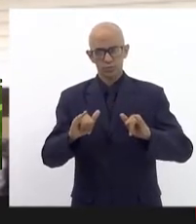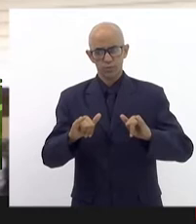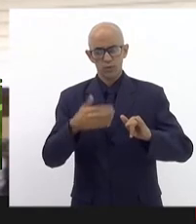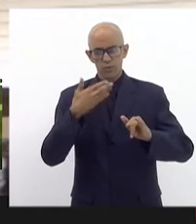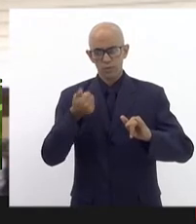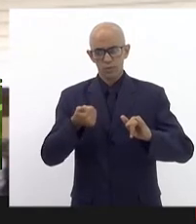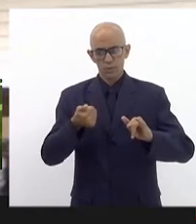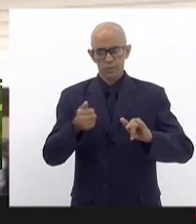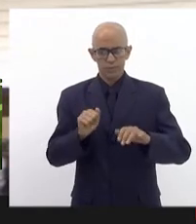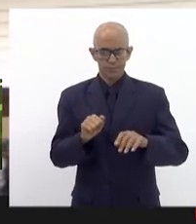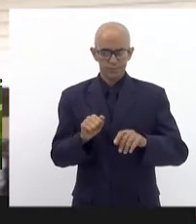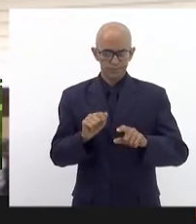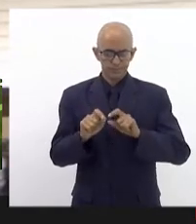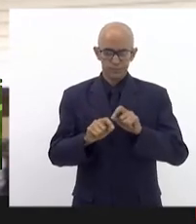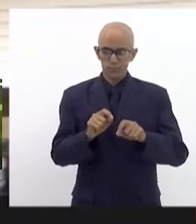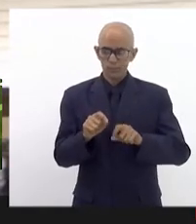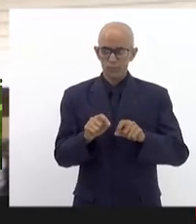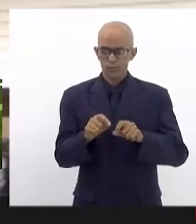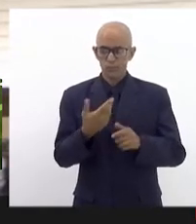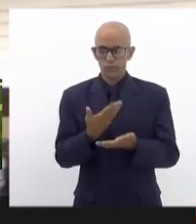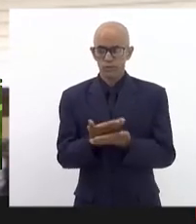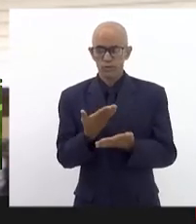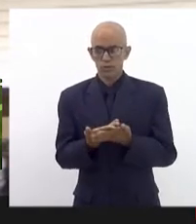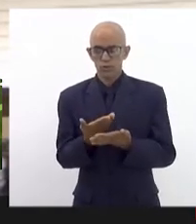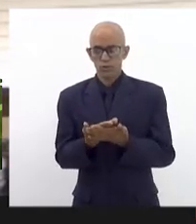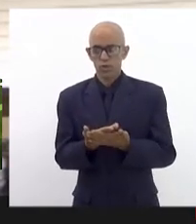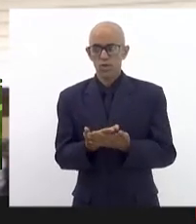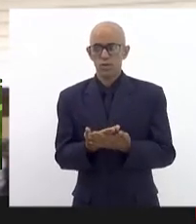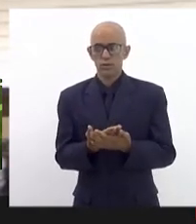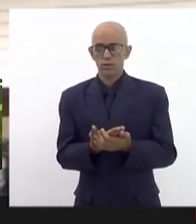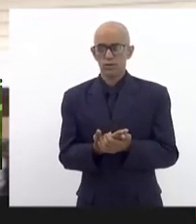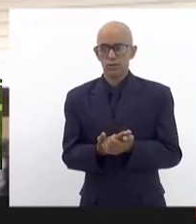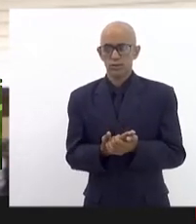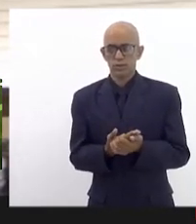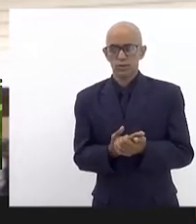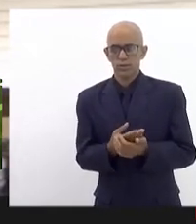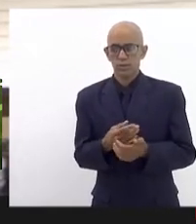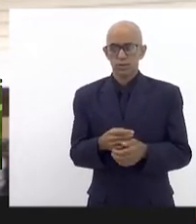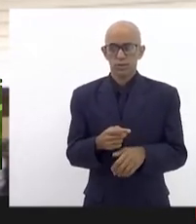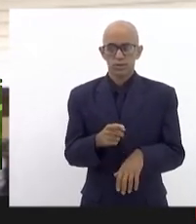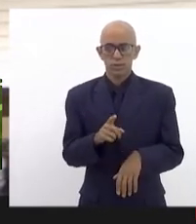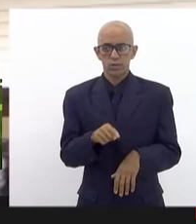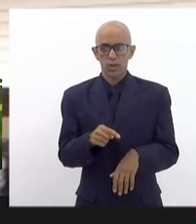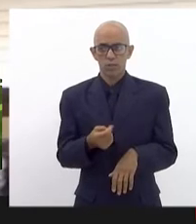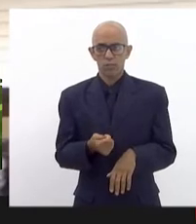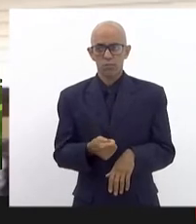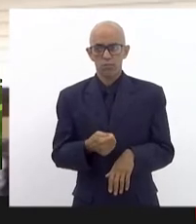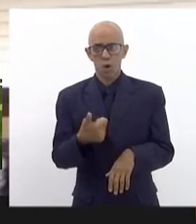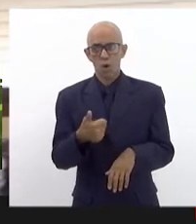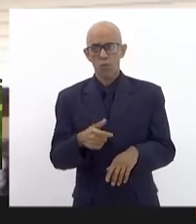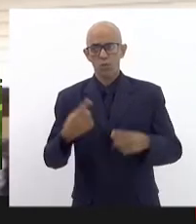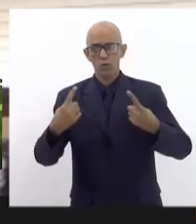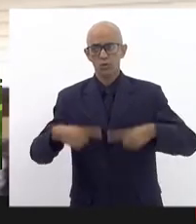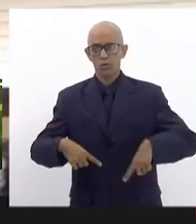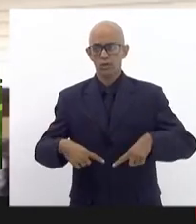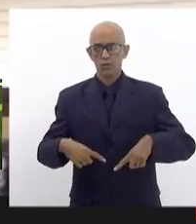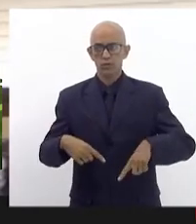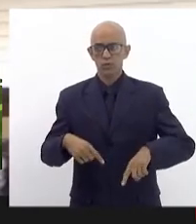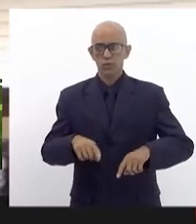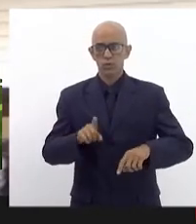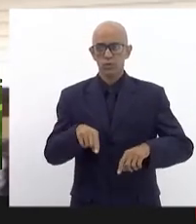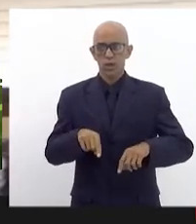melhoria das escolas, né? Um edital relativamente pequeno para o tamanho do desafio que é a